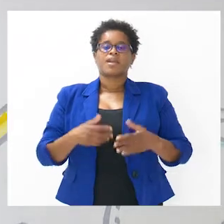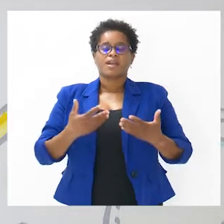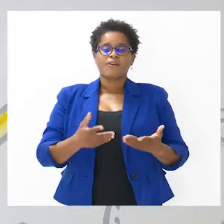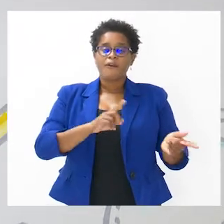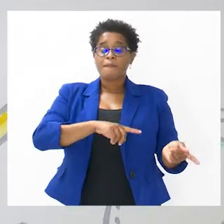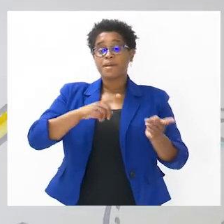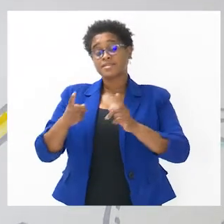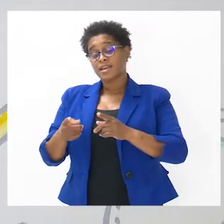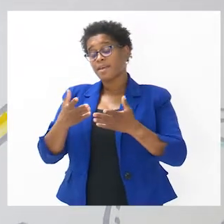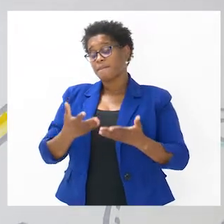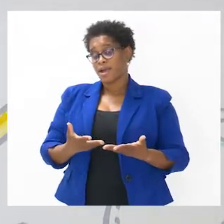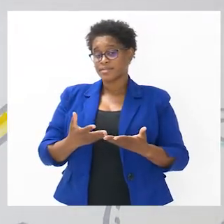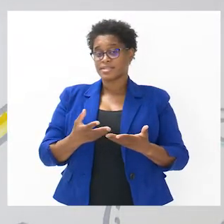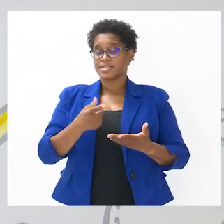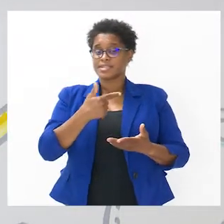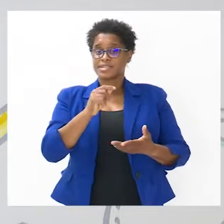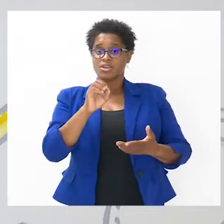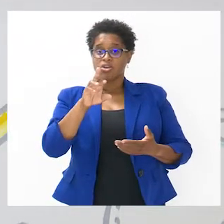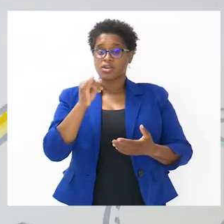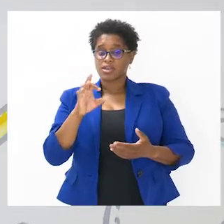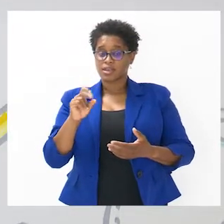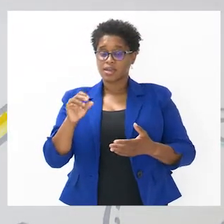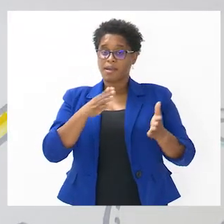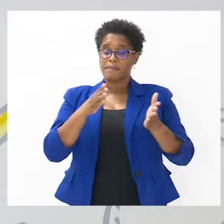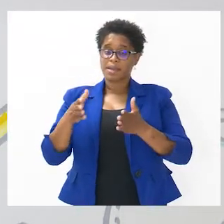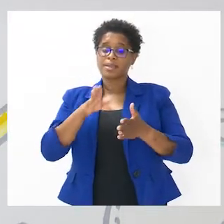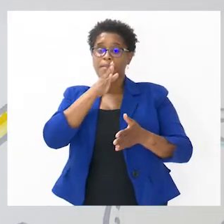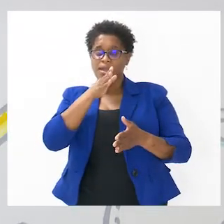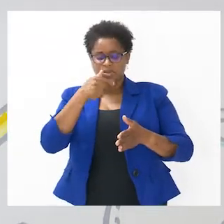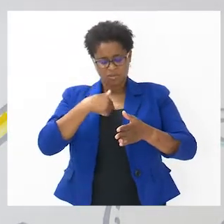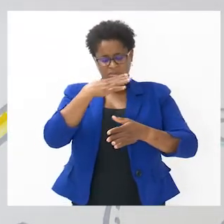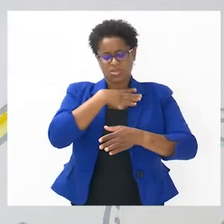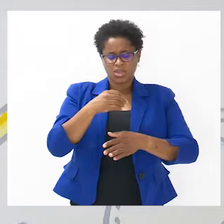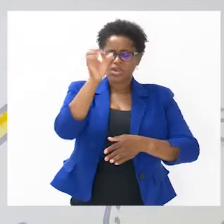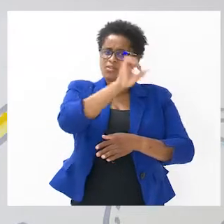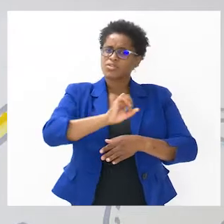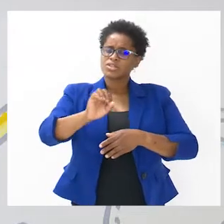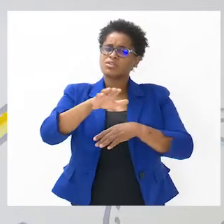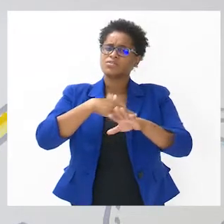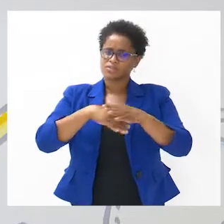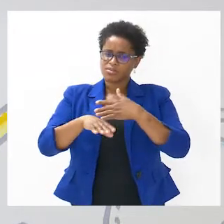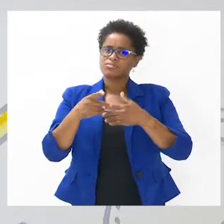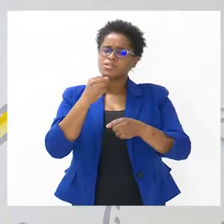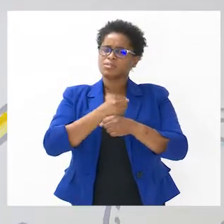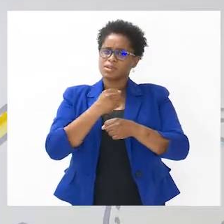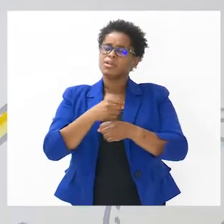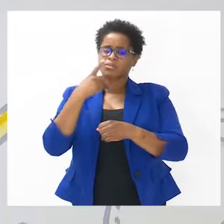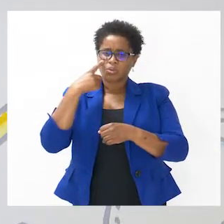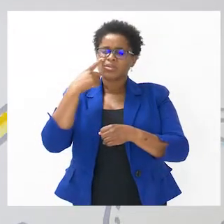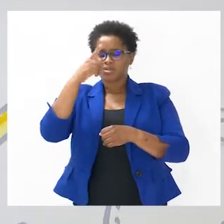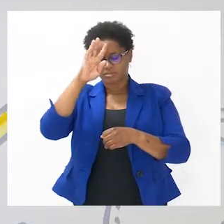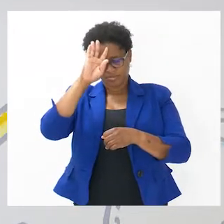Passando da parte teórica à parte prática, eu gostaria que vocês aplicassem o vosso conhecimento, não